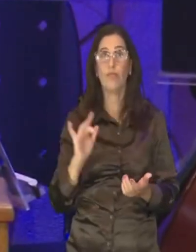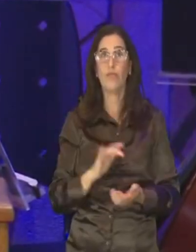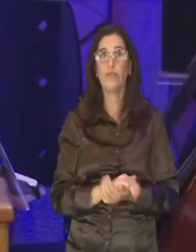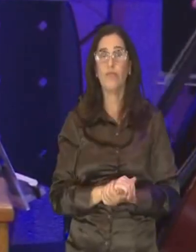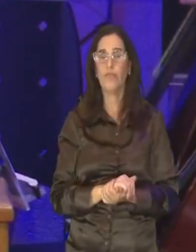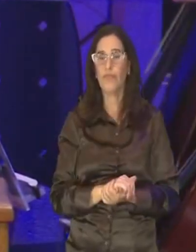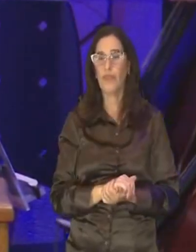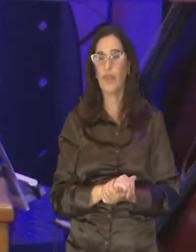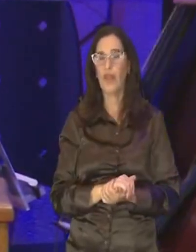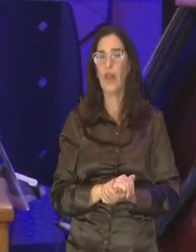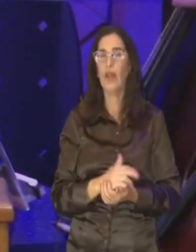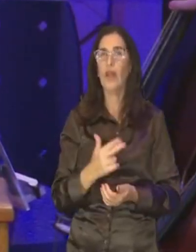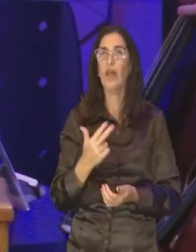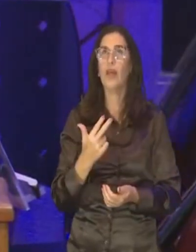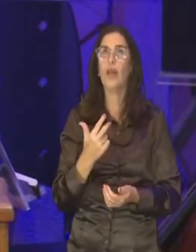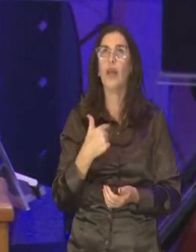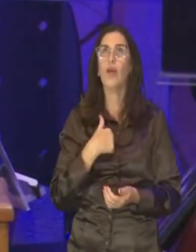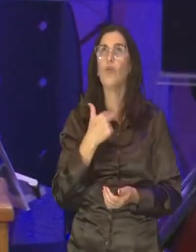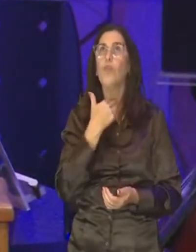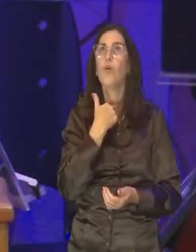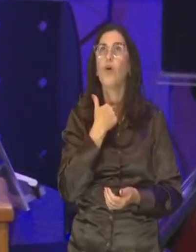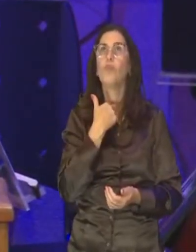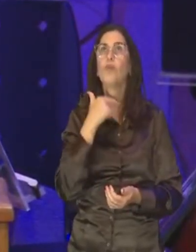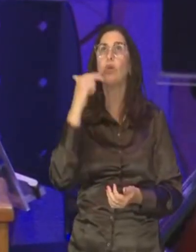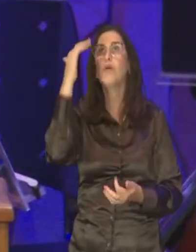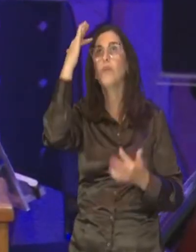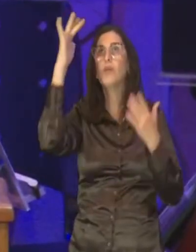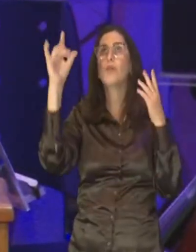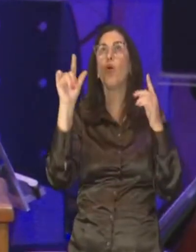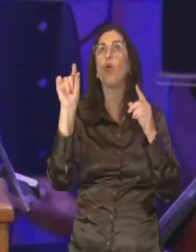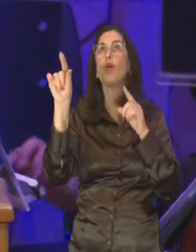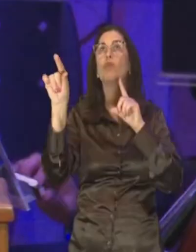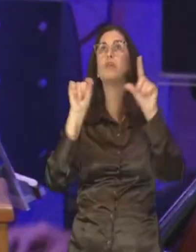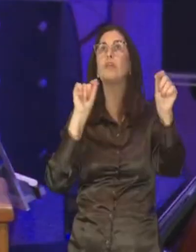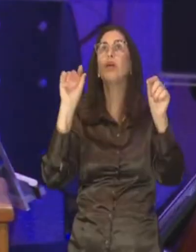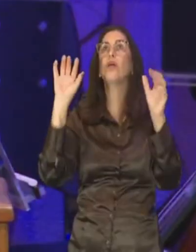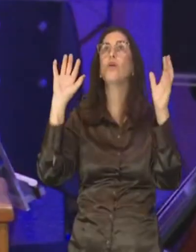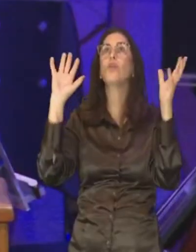Eu não posso imaginar o que você tem nas mãos para decidir.